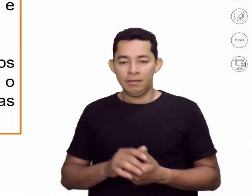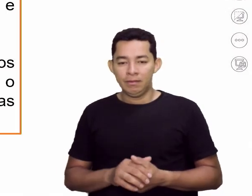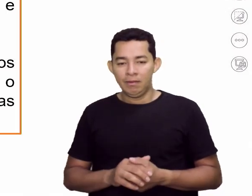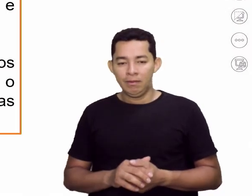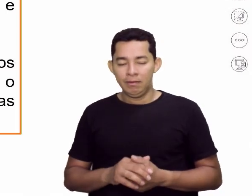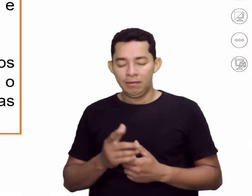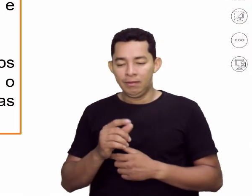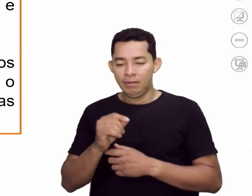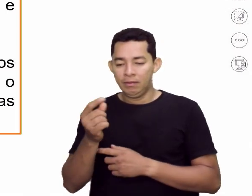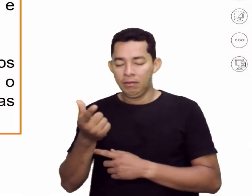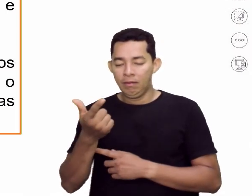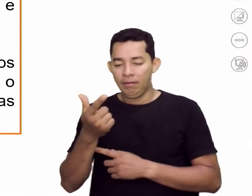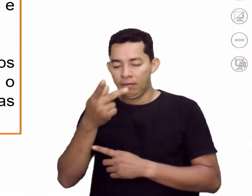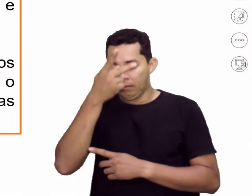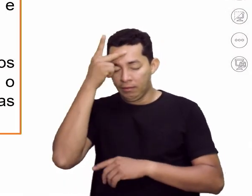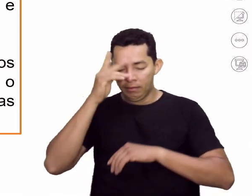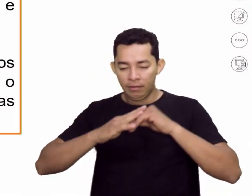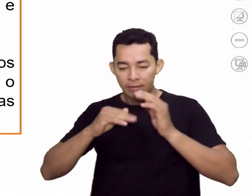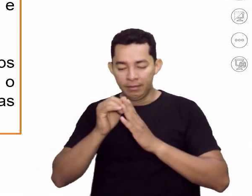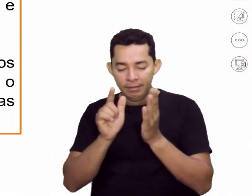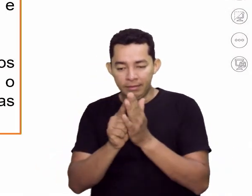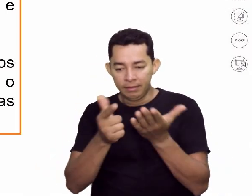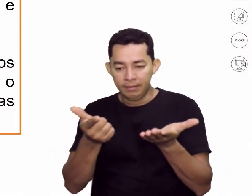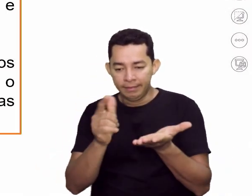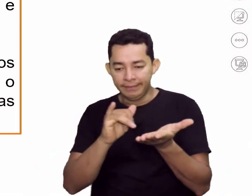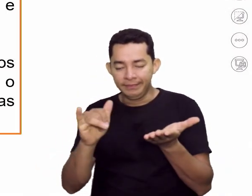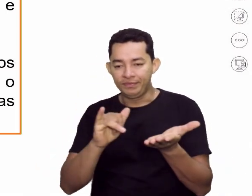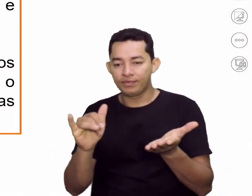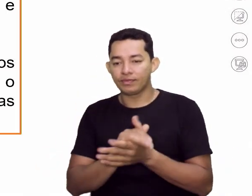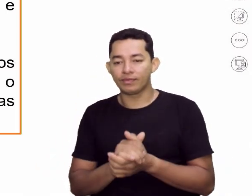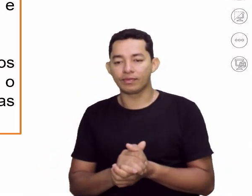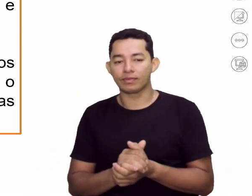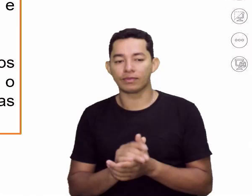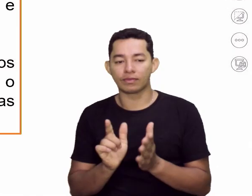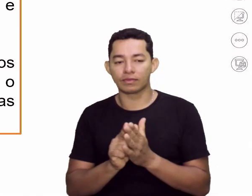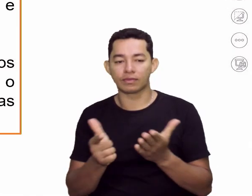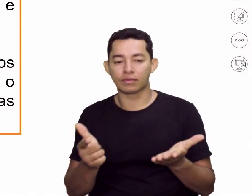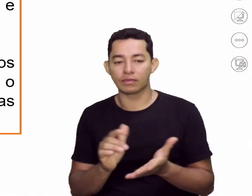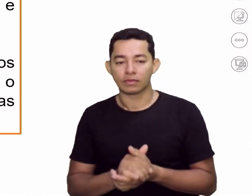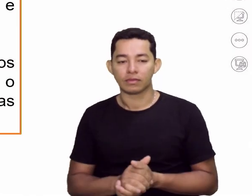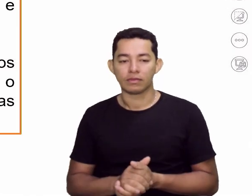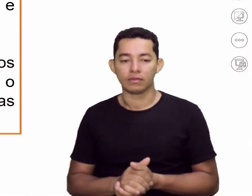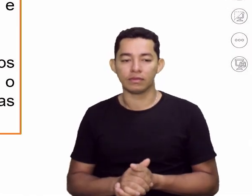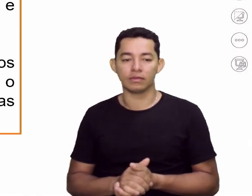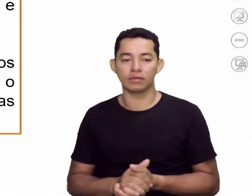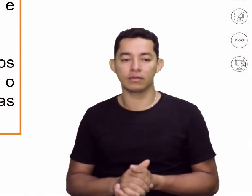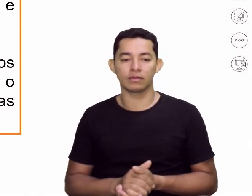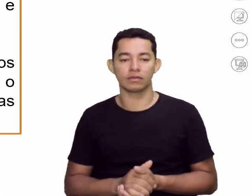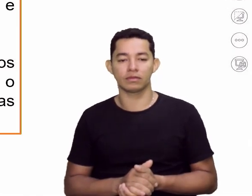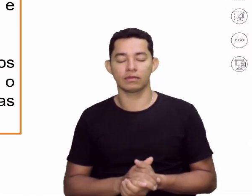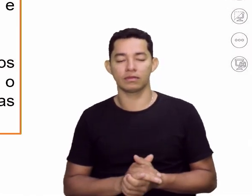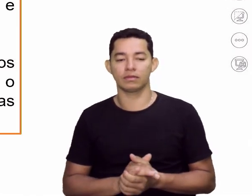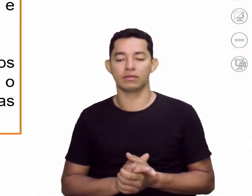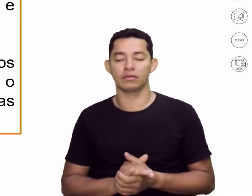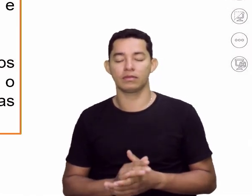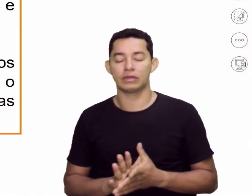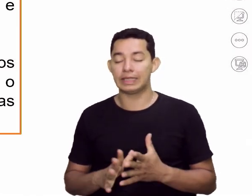nome dele. Ah, não, teve que falar aqui. Então, ele chegou e